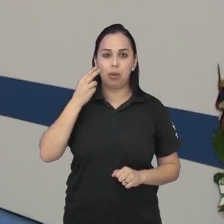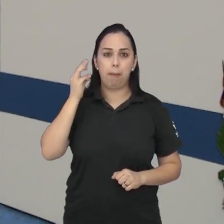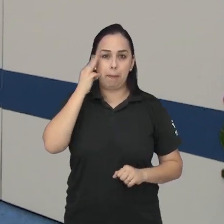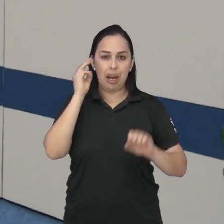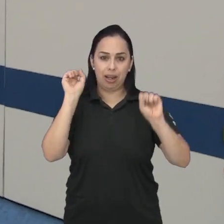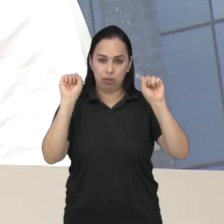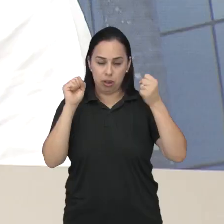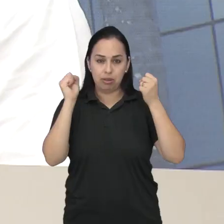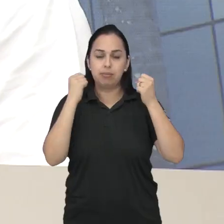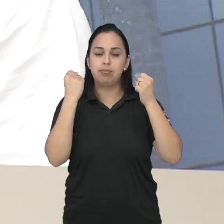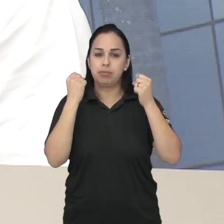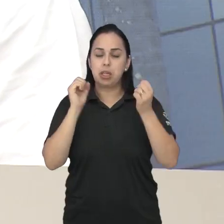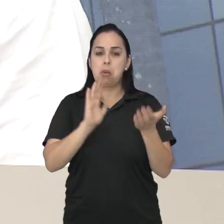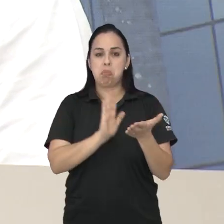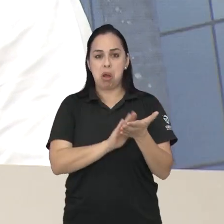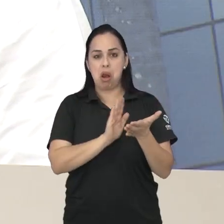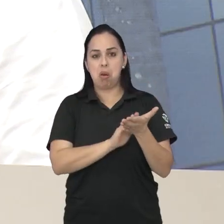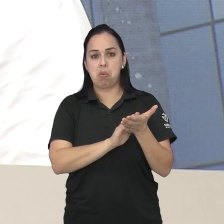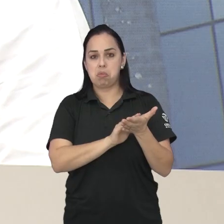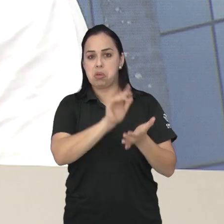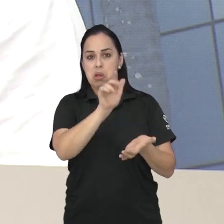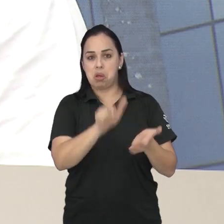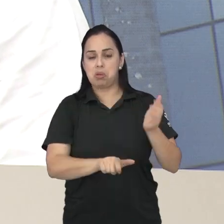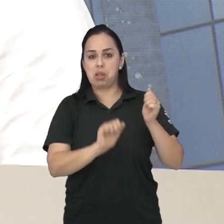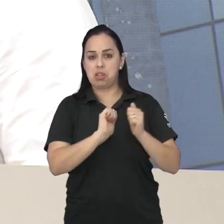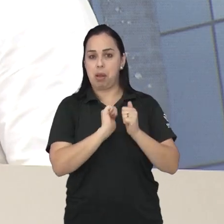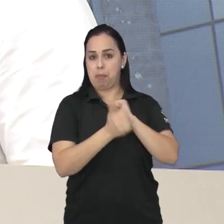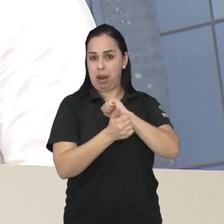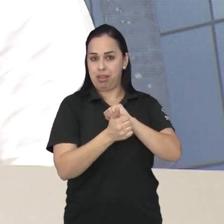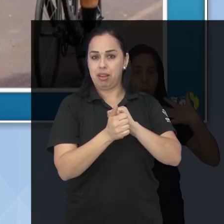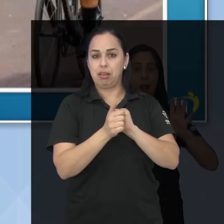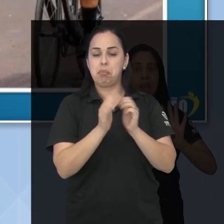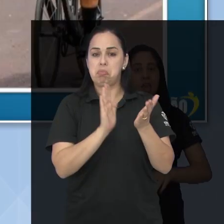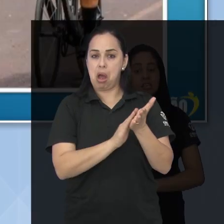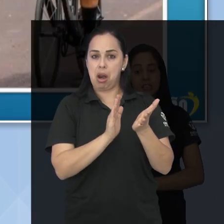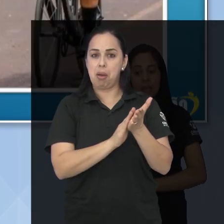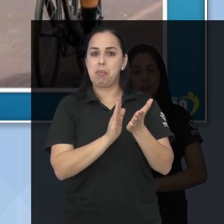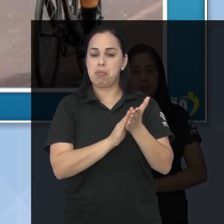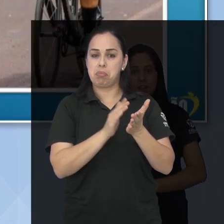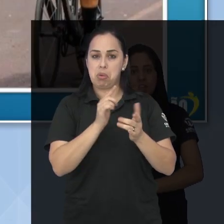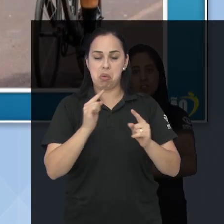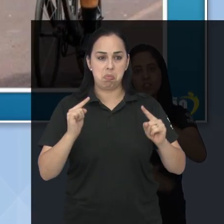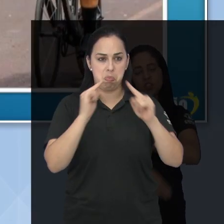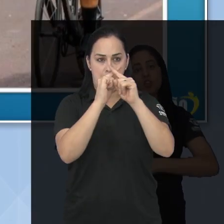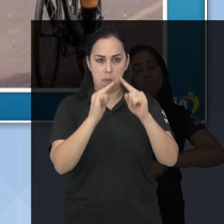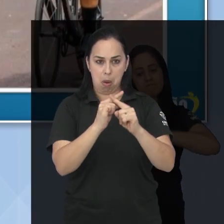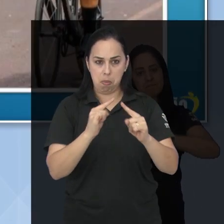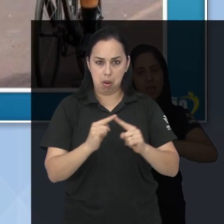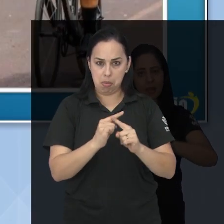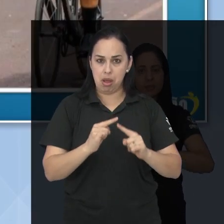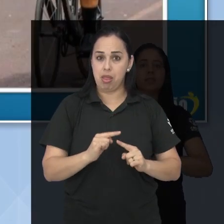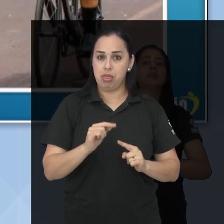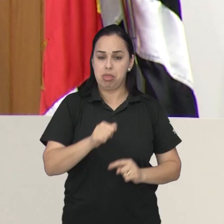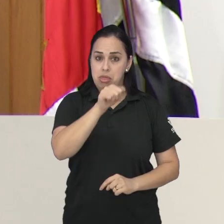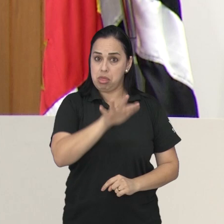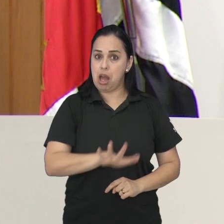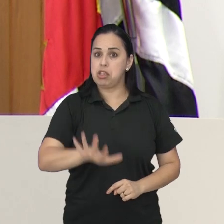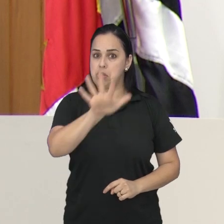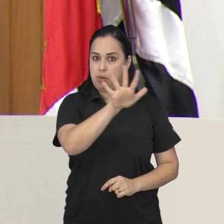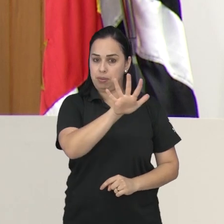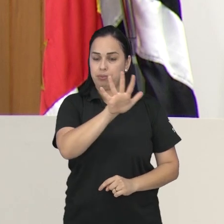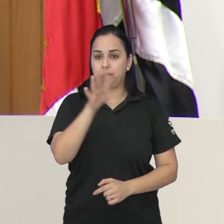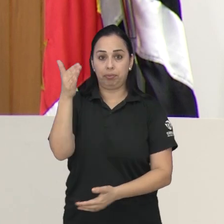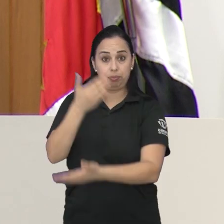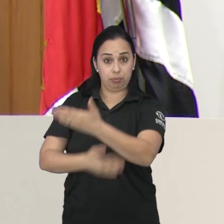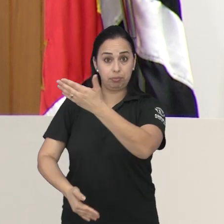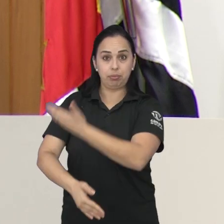da Academia, que parabenizou atletas de São José por destaque em competições nacionais. Sobre